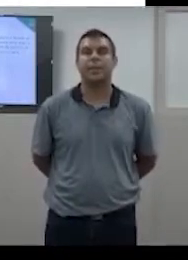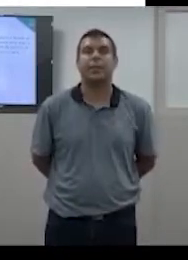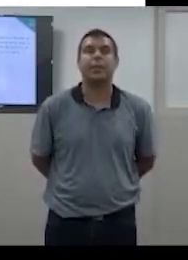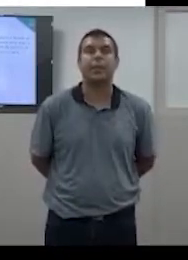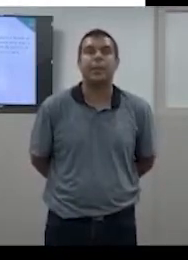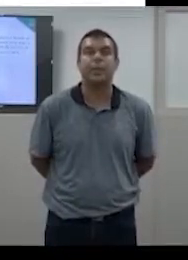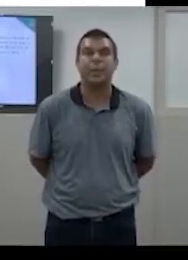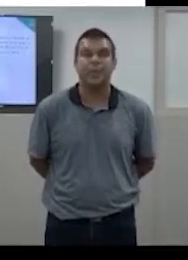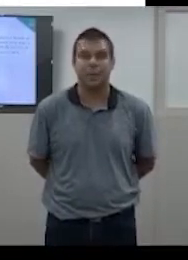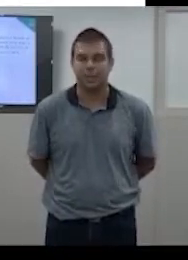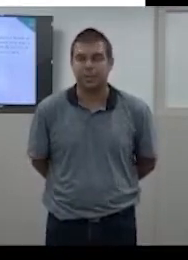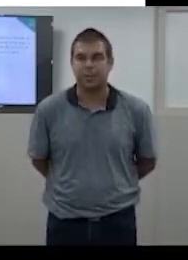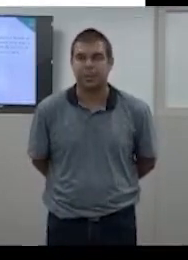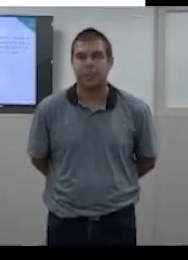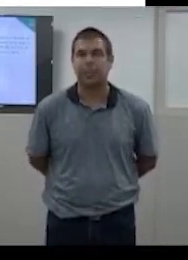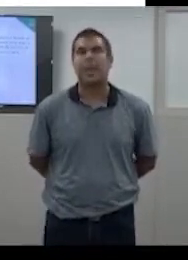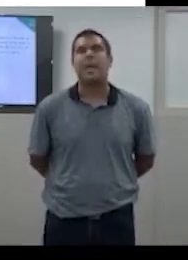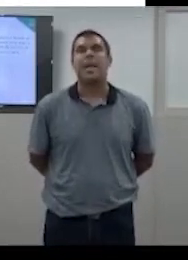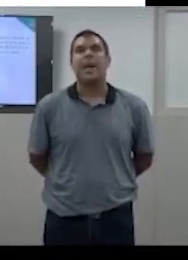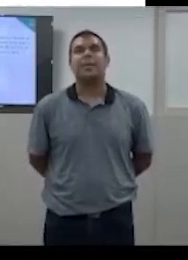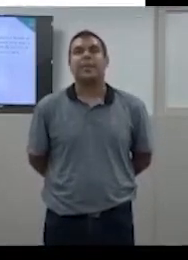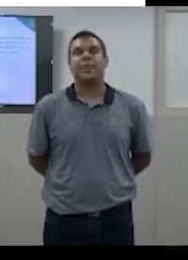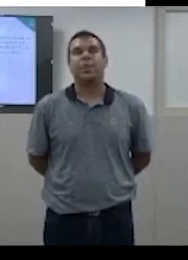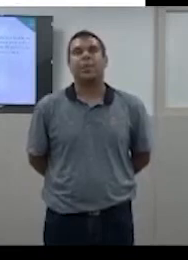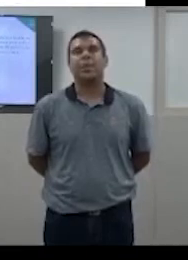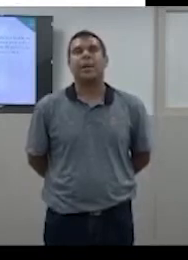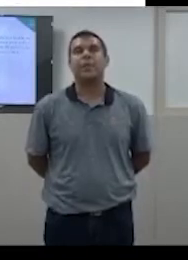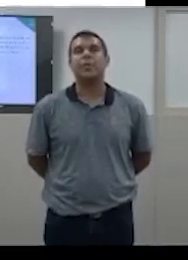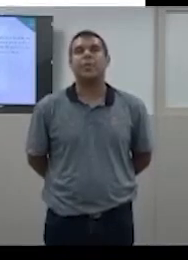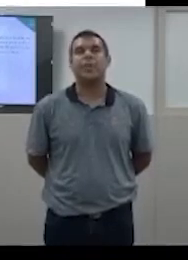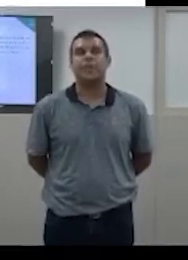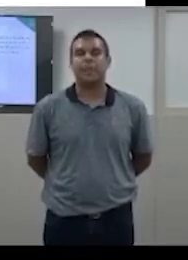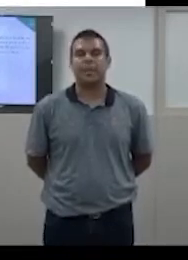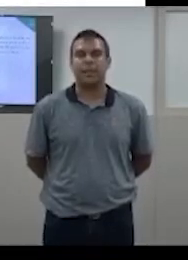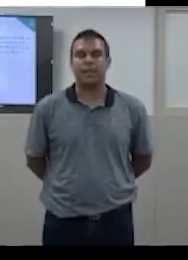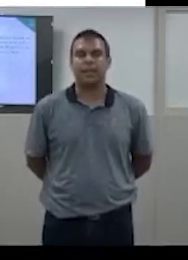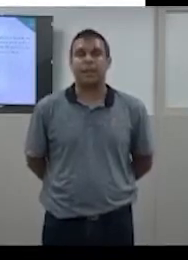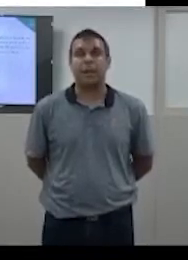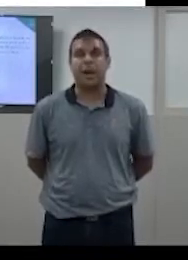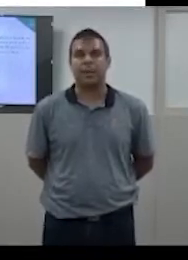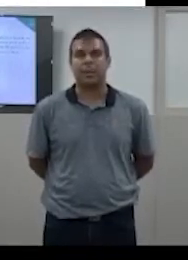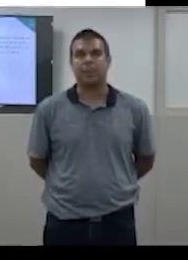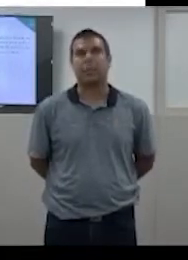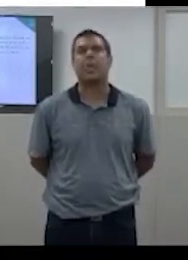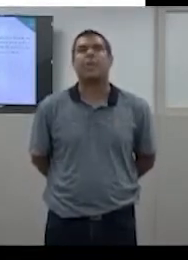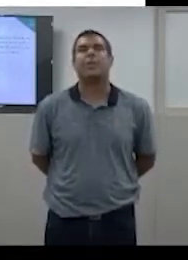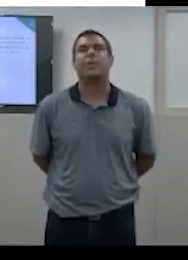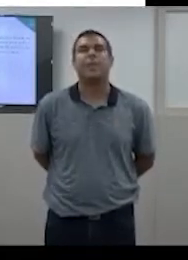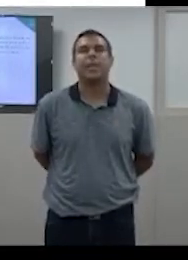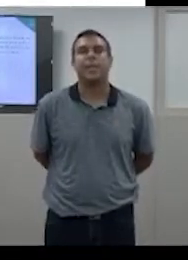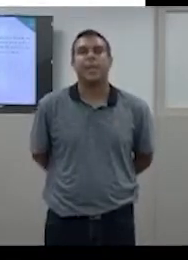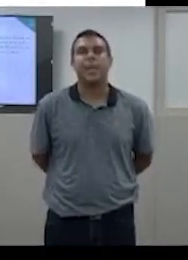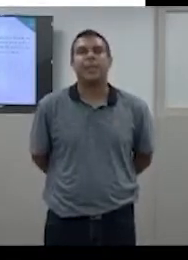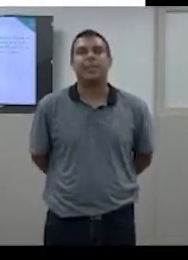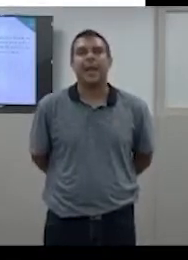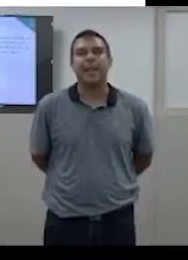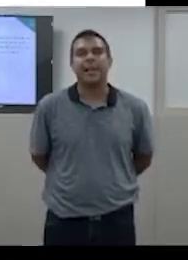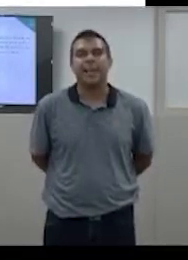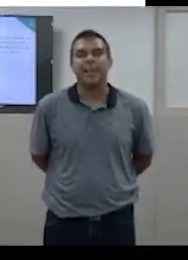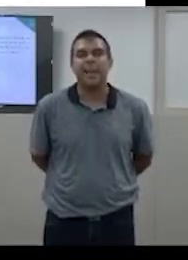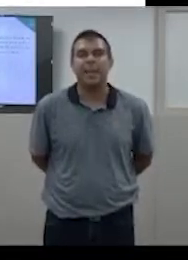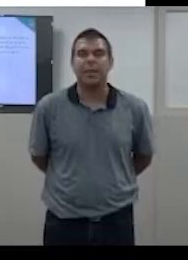calor latente que foi definido ali do nosso problema. Assim, o detalhe que a gente vai estar trabalhando ali, pessoal, com a água doce, você vai ter